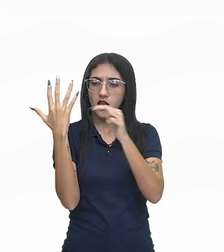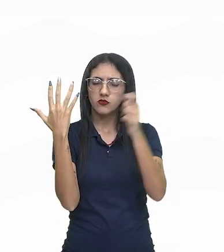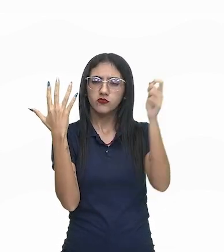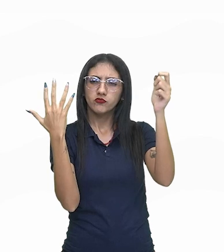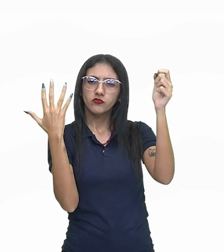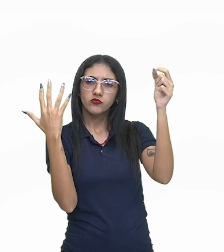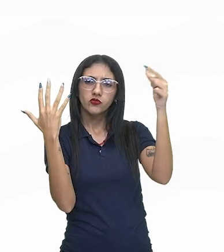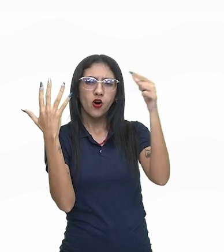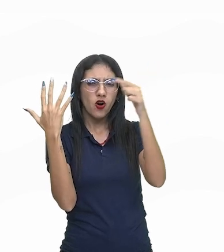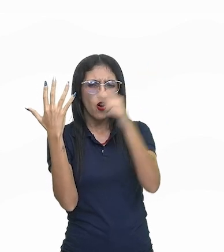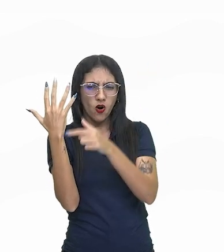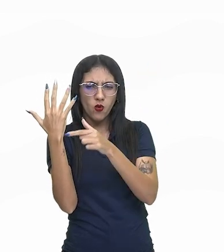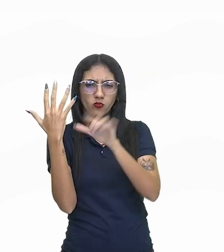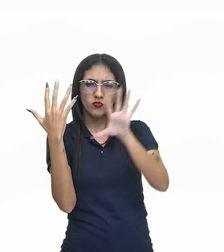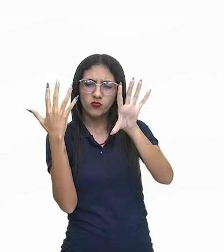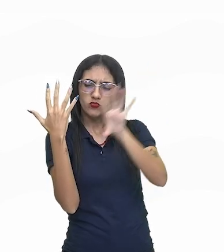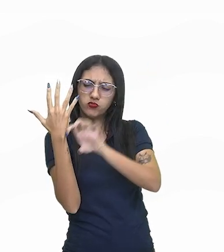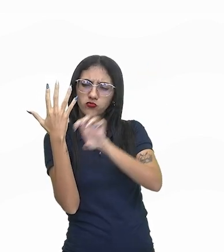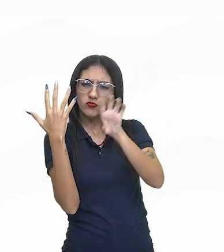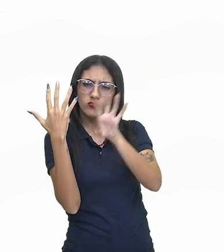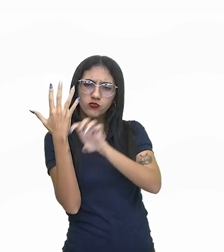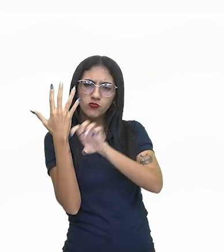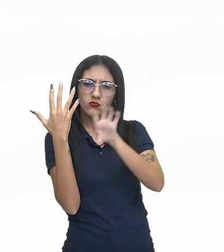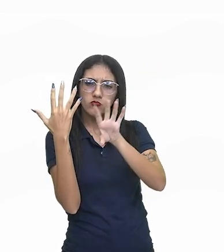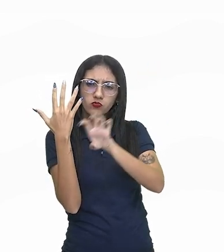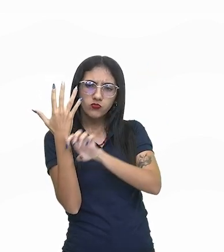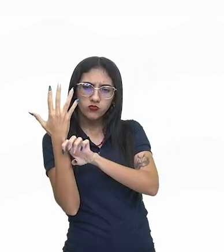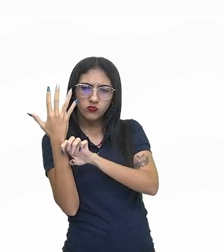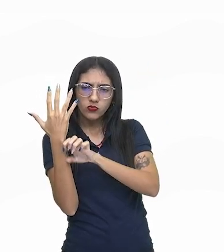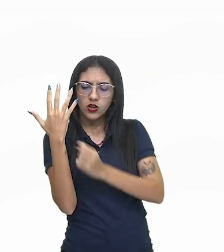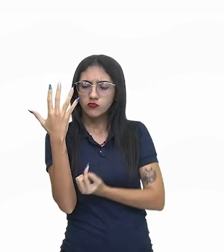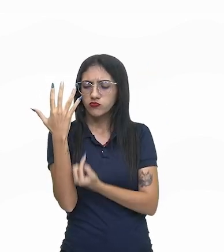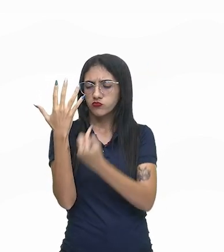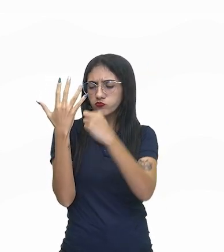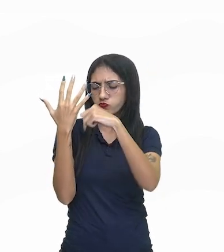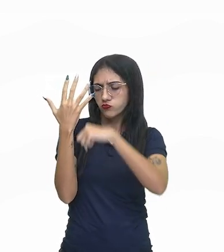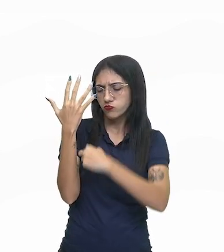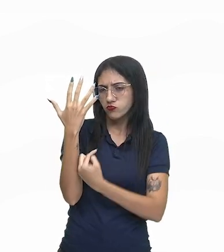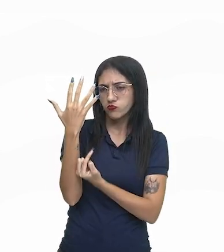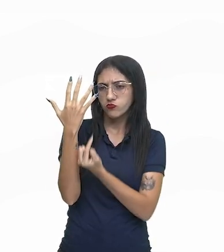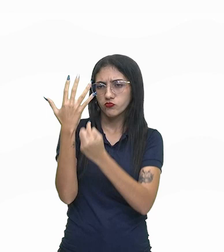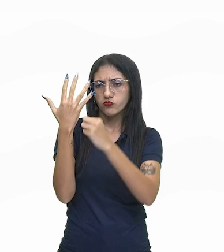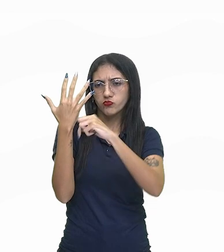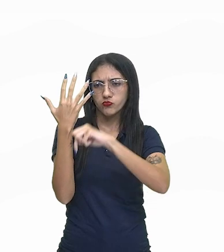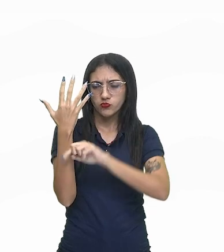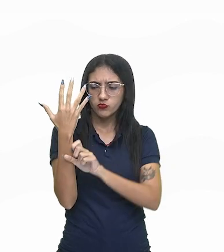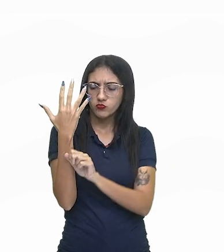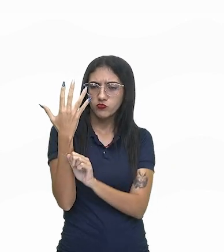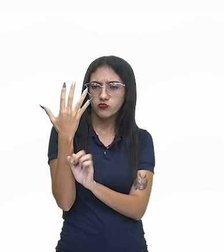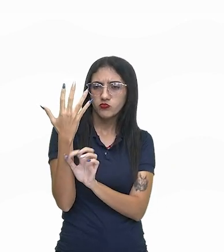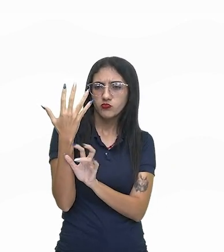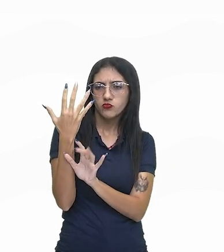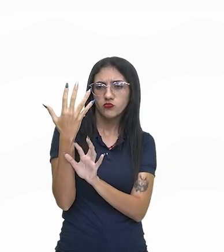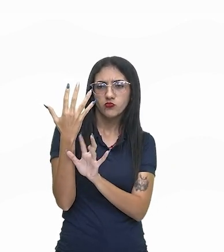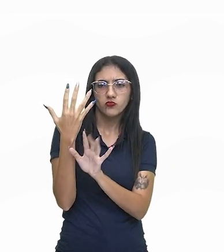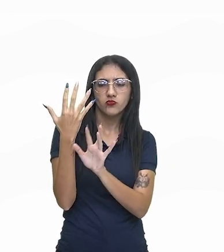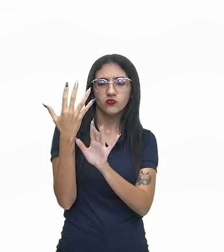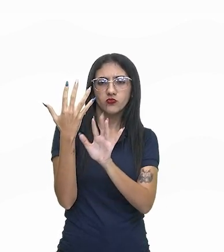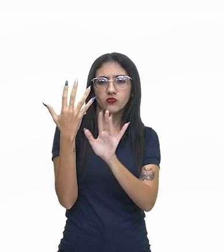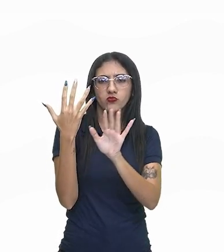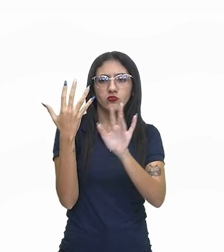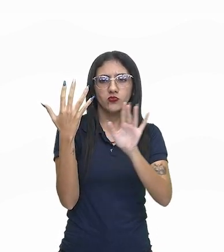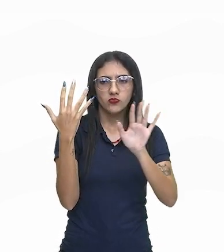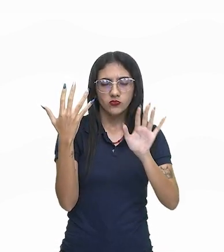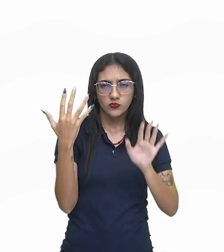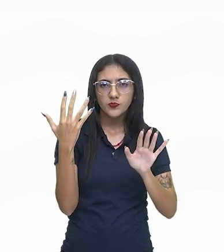ser acumulada e depois vai ser passada para uma cadeia, né, uma cadeia alimentar, né, esse fluxo de energia vai ser